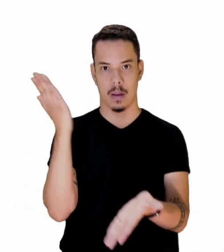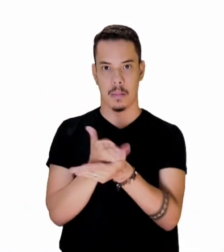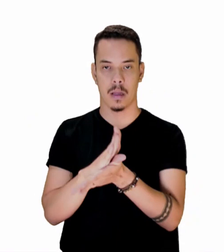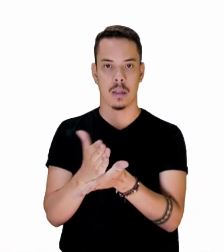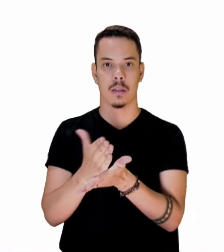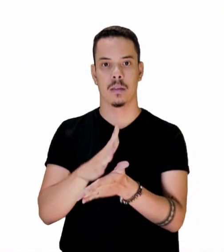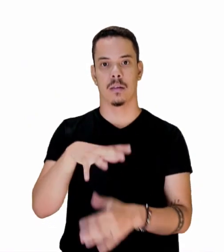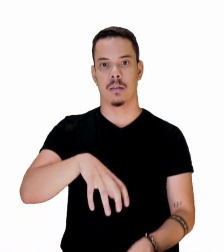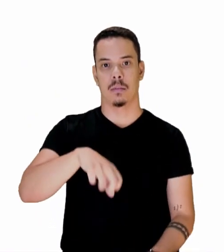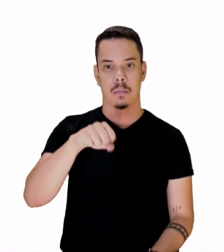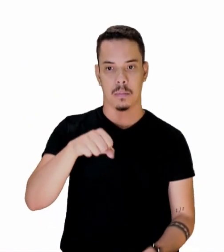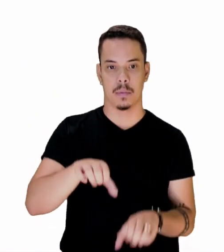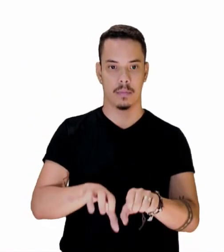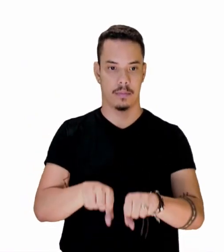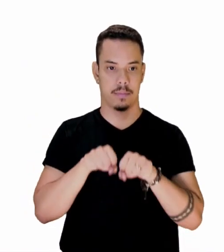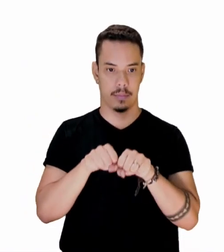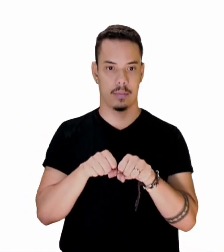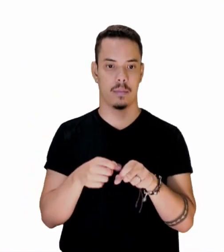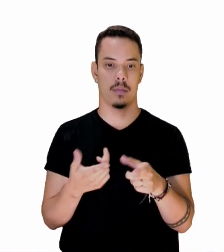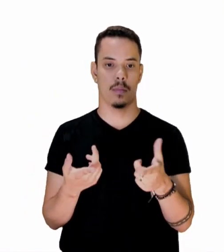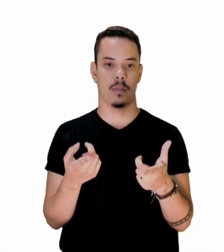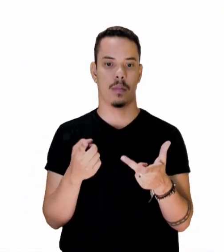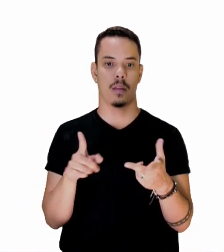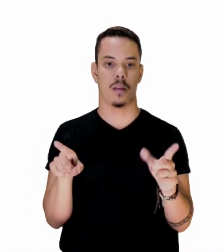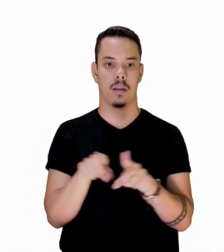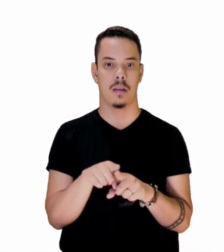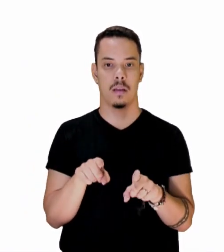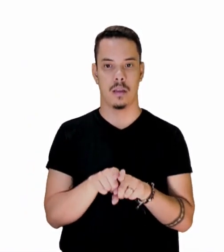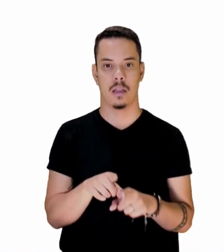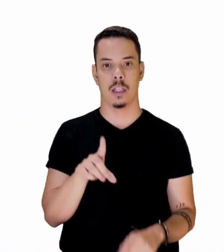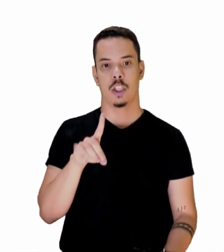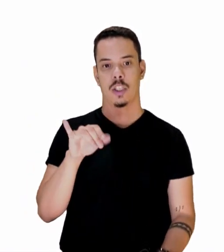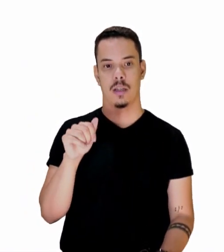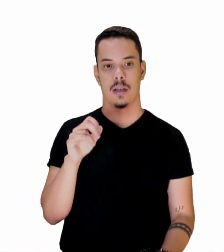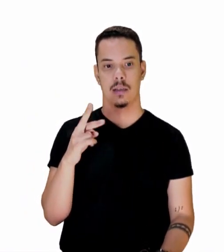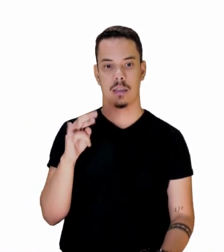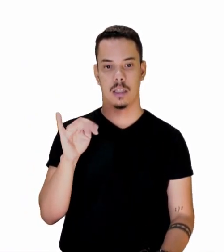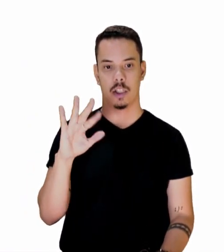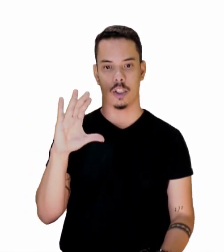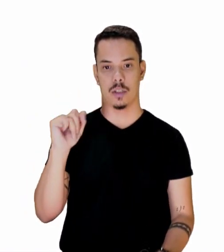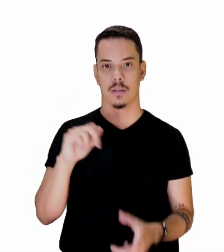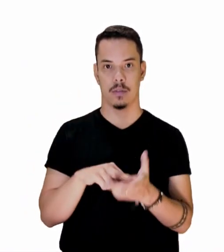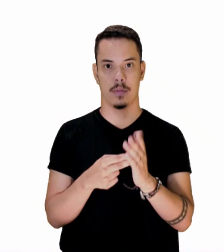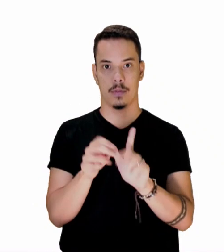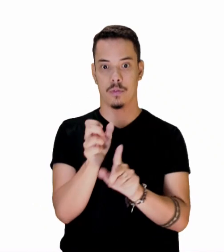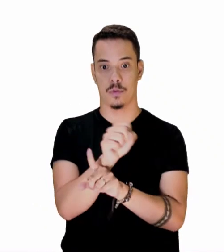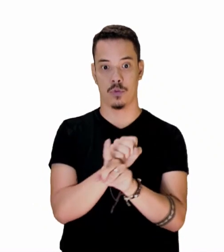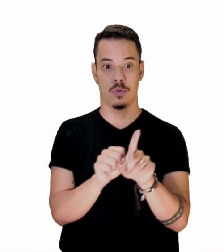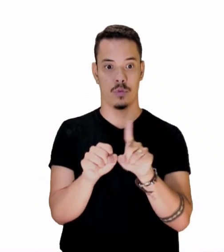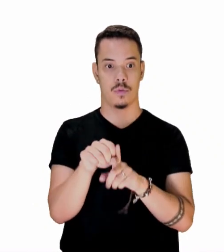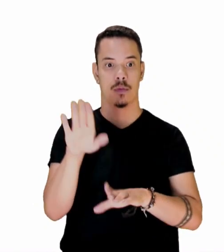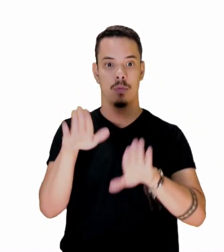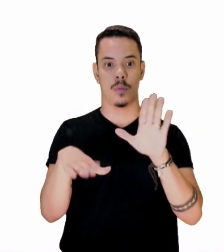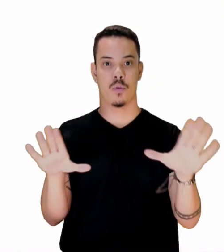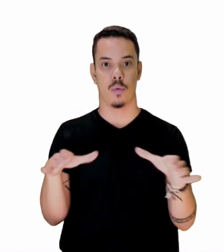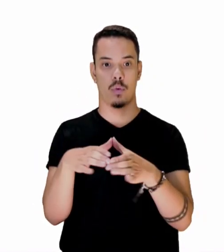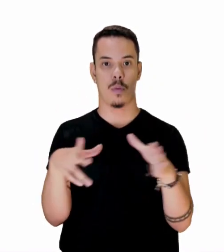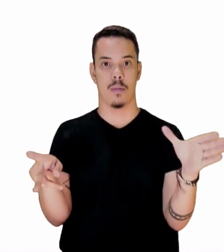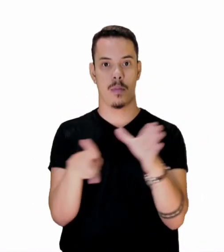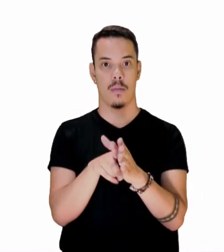aipim, mandioca, e a diastrática, né, que é a variação social, que vai depender de um